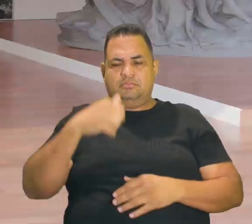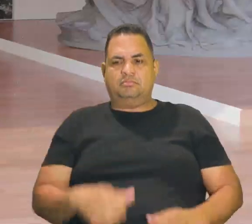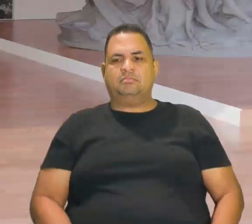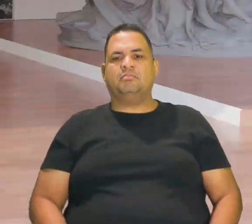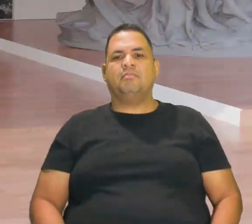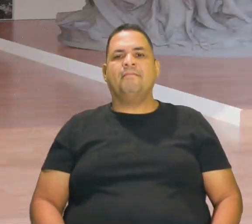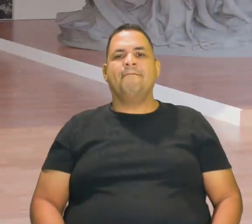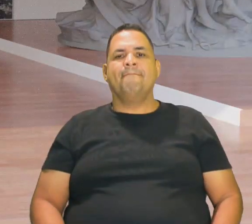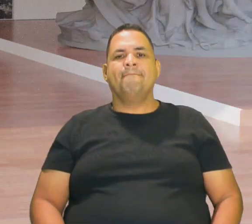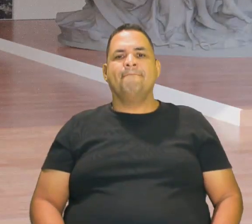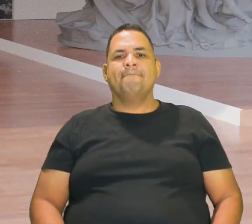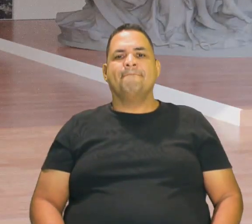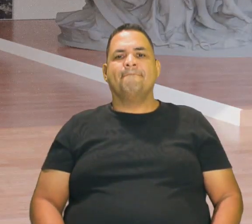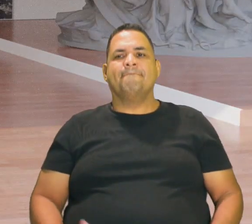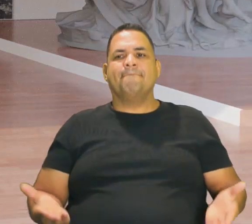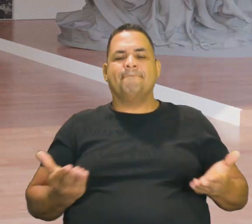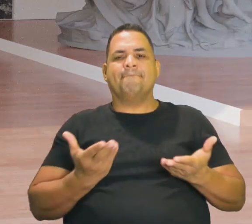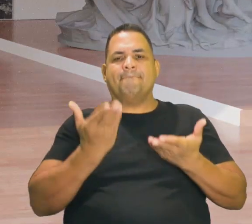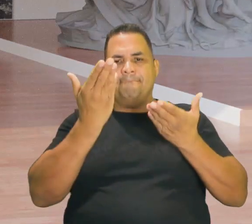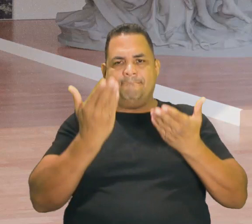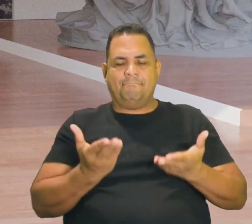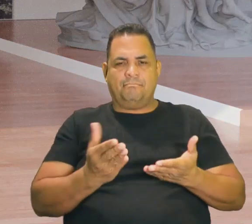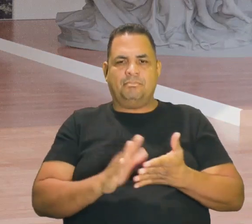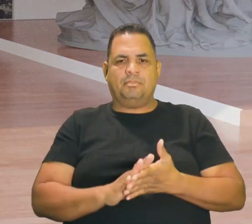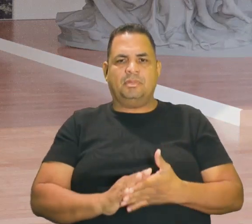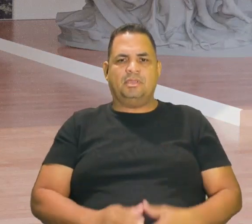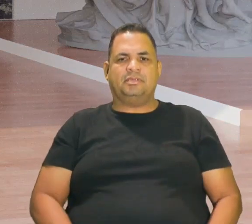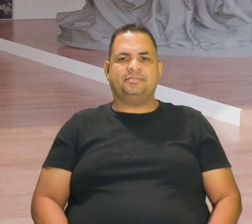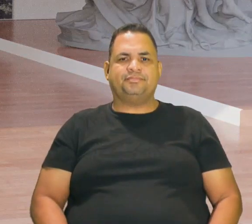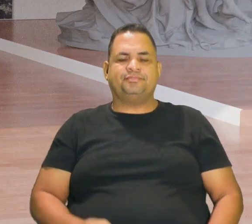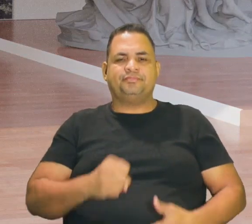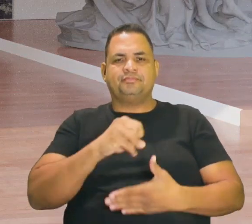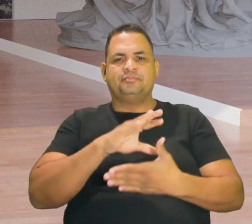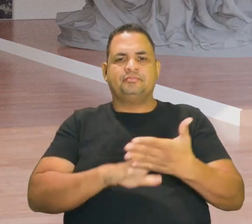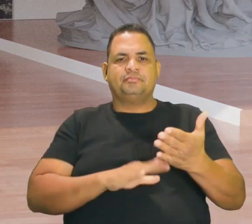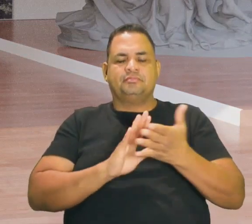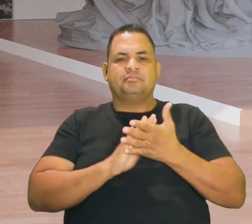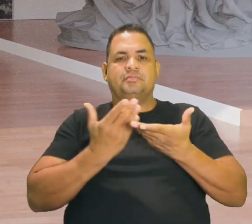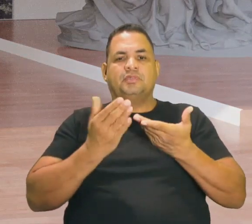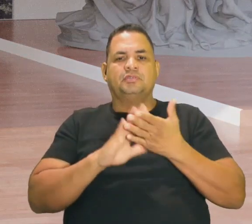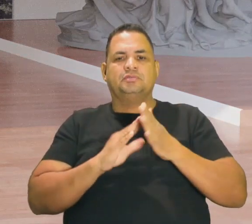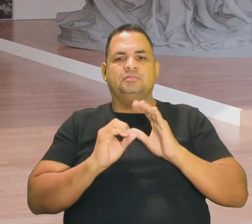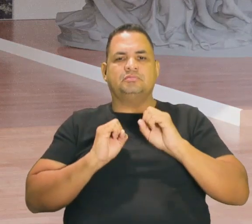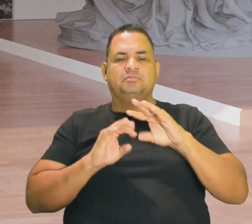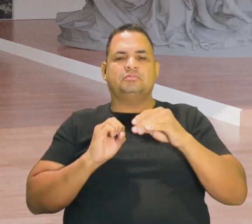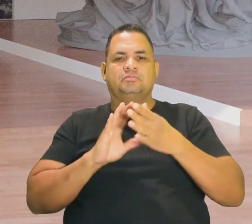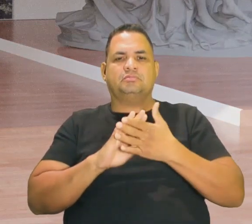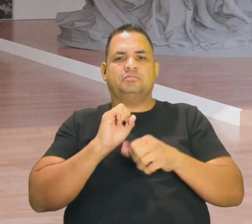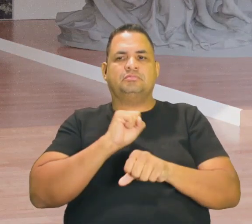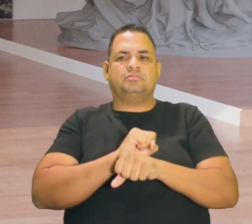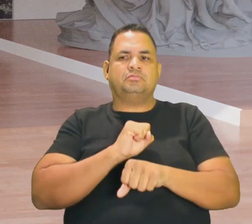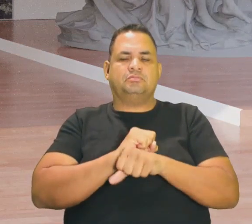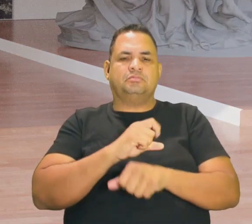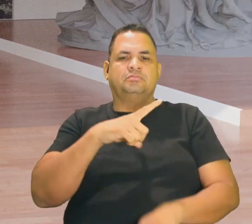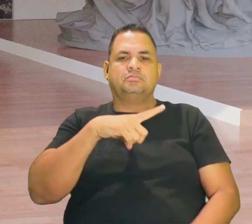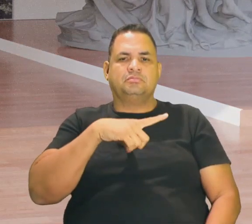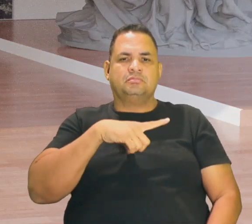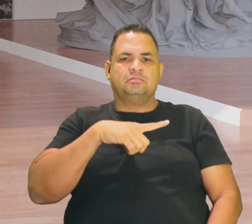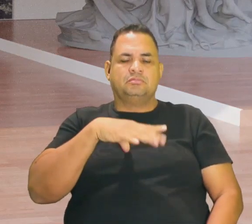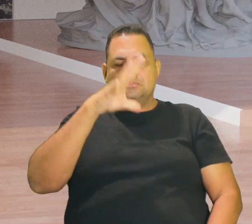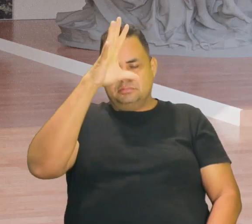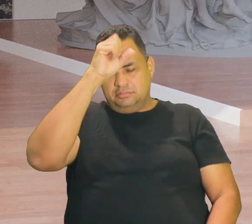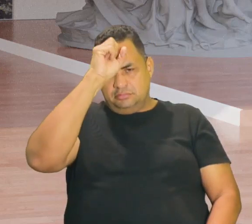Então esse foi o nosso material foi foram as questões que abordamos espero que vocês tenham